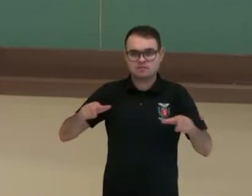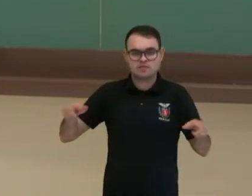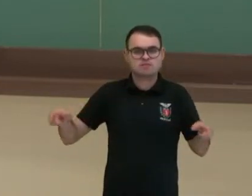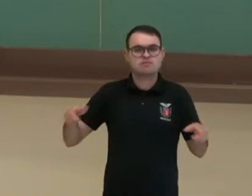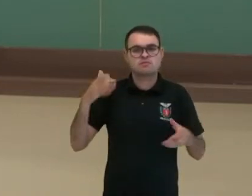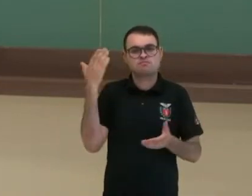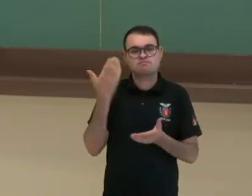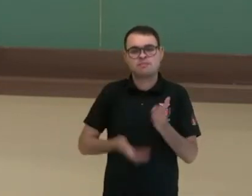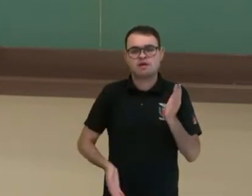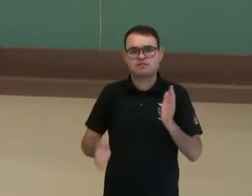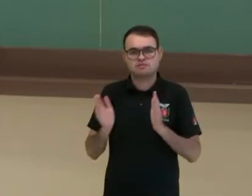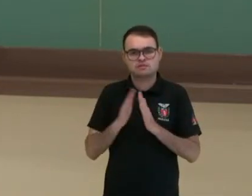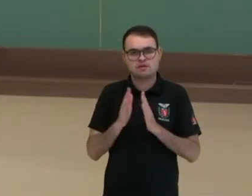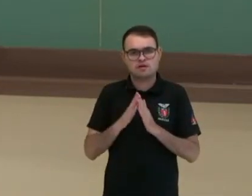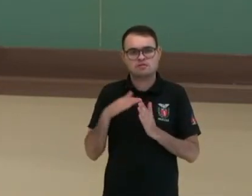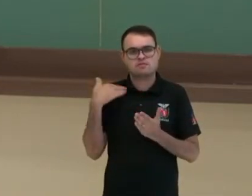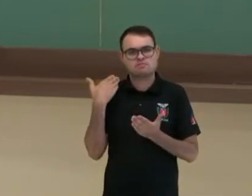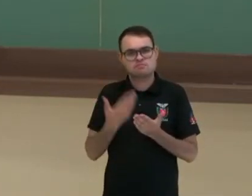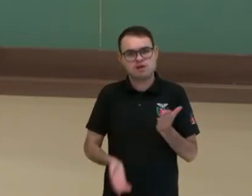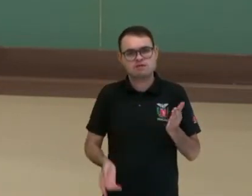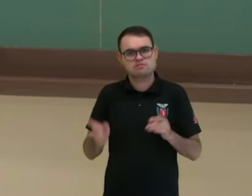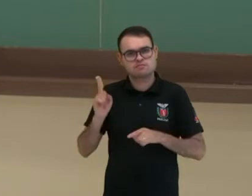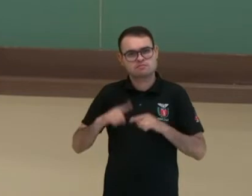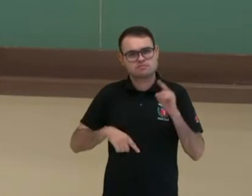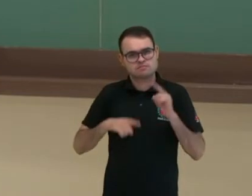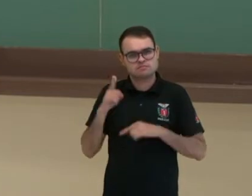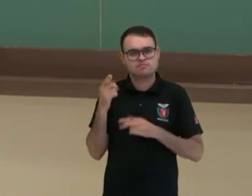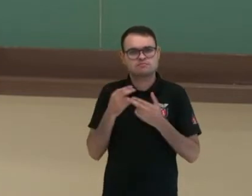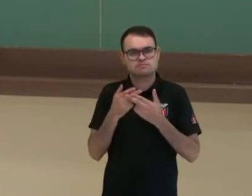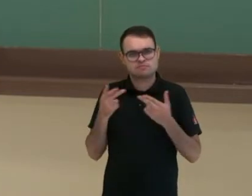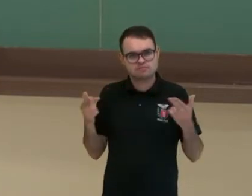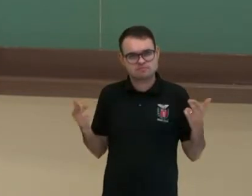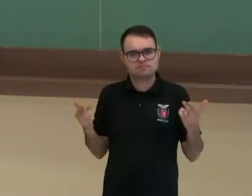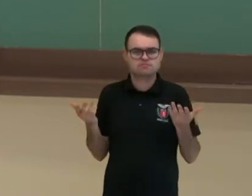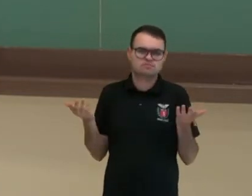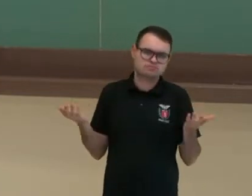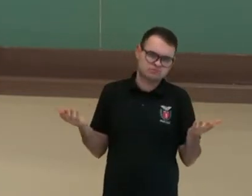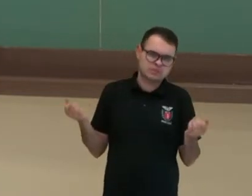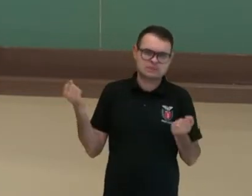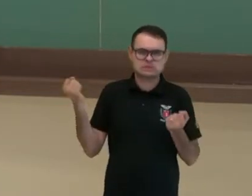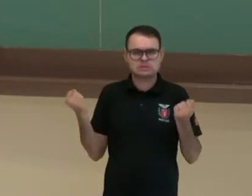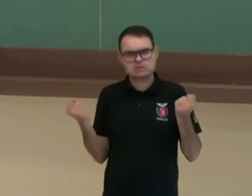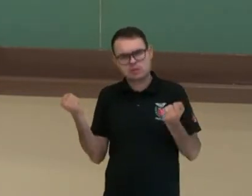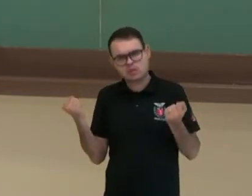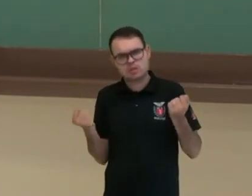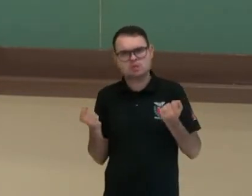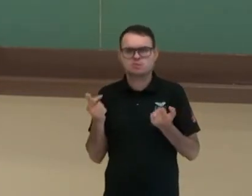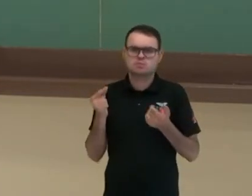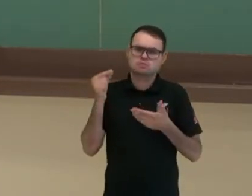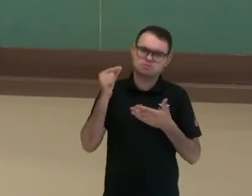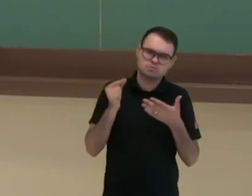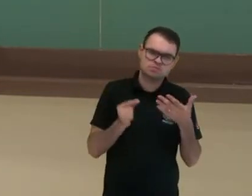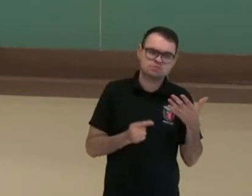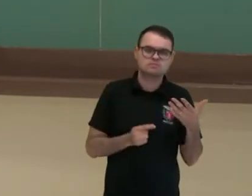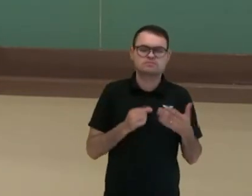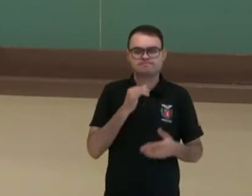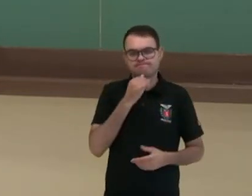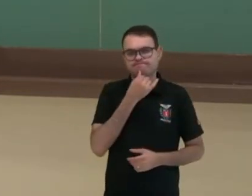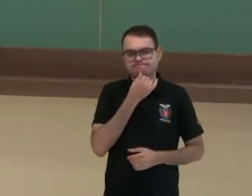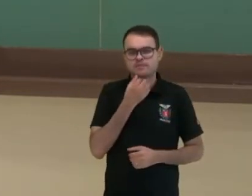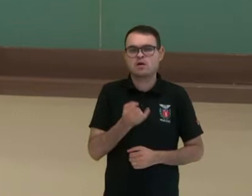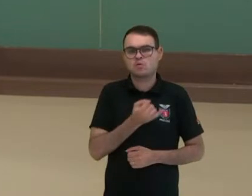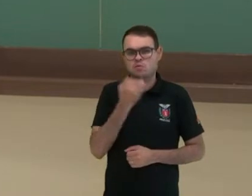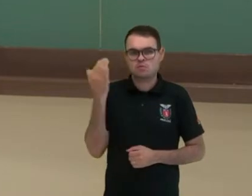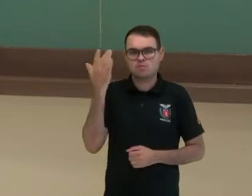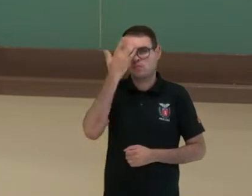suas casas, os seus bens, os seus materiais, carros ou outras questões, e, infelizmente, algumas